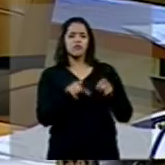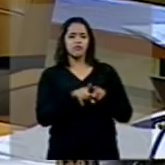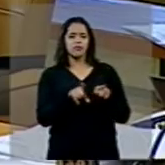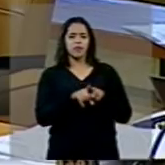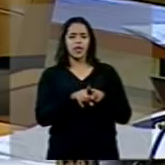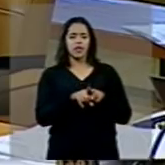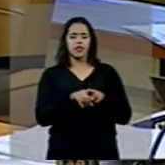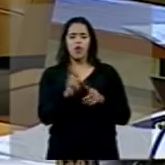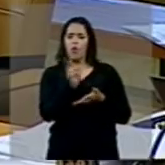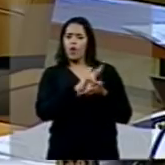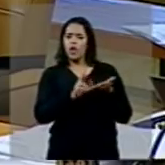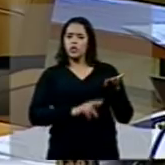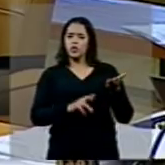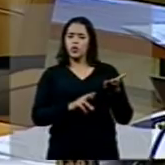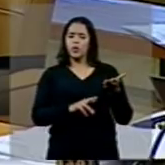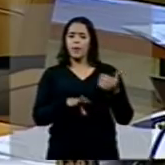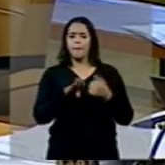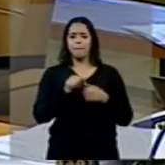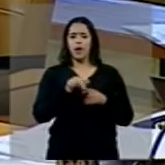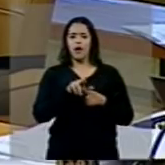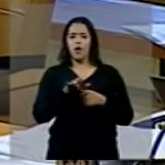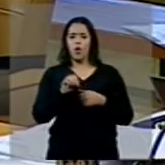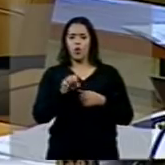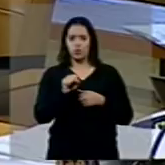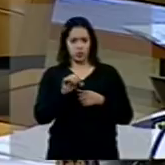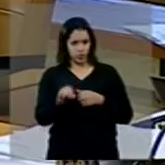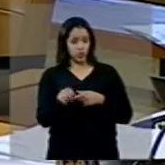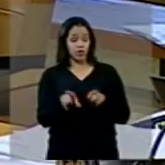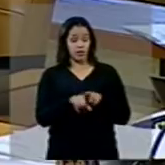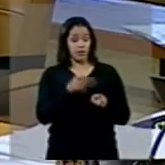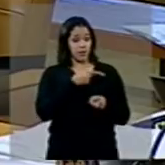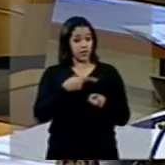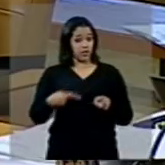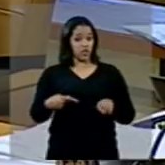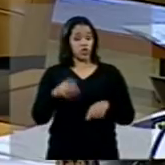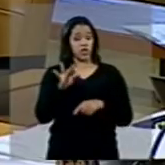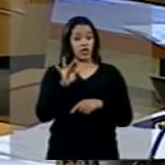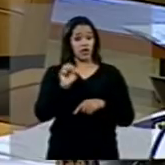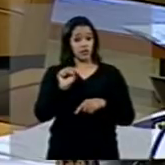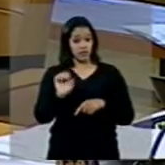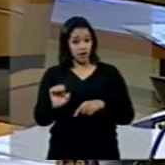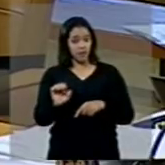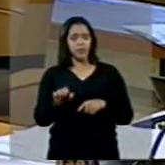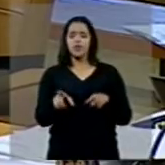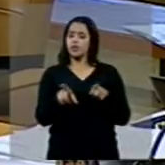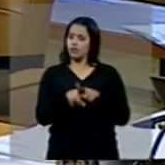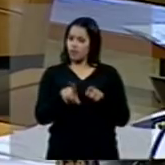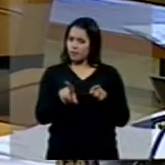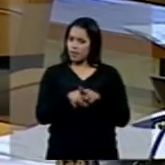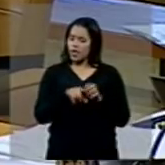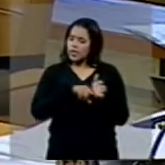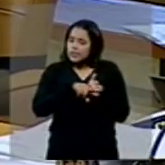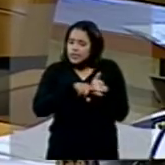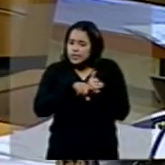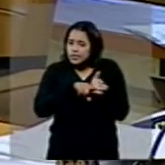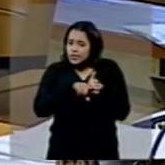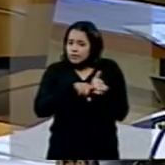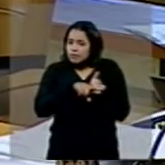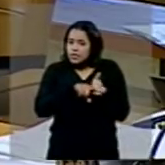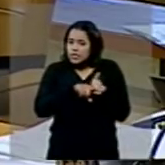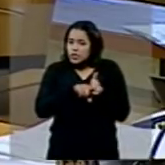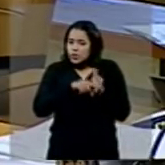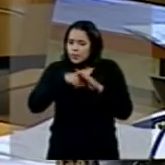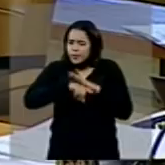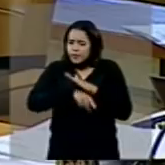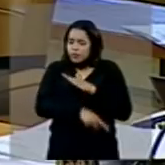Excelência o relator, o que trouxe aos autos a senhora presidente do Tribunal Superior Eleitoral, e examino precisamente